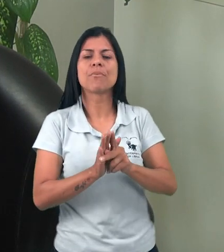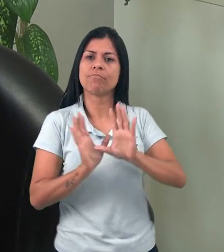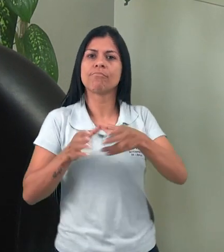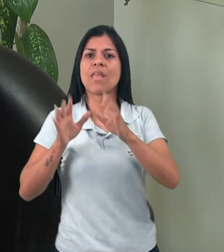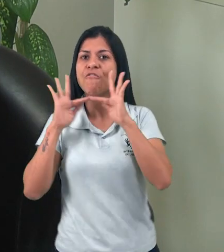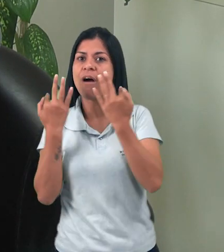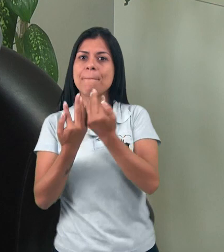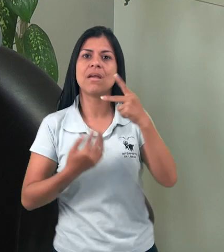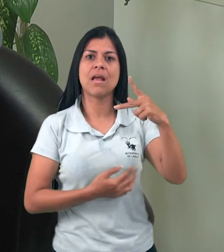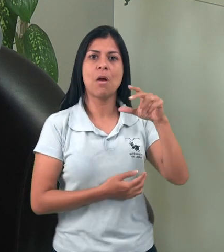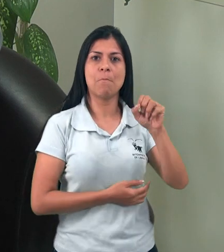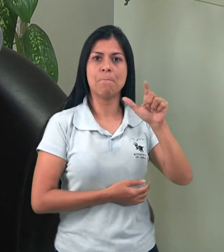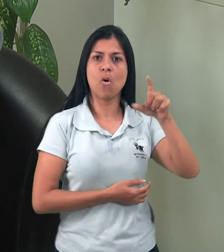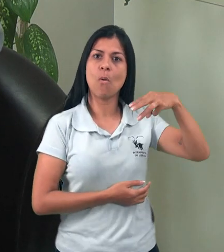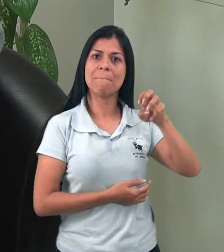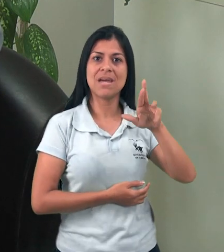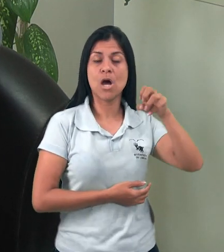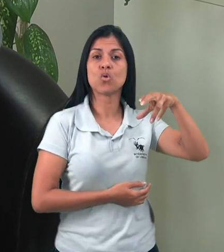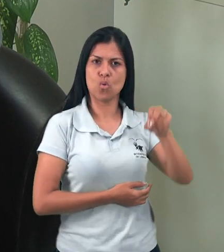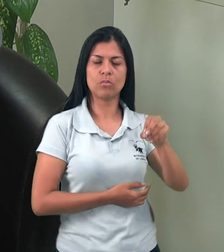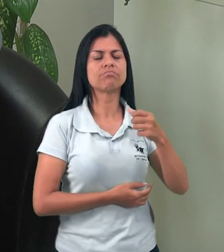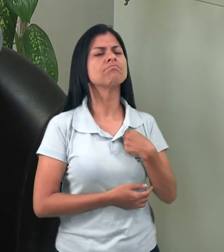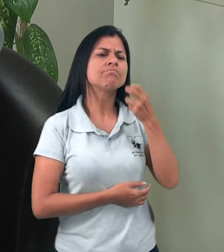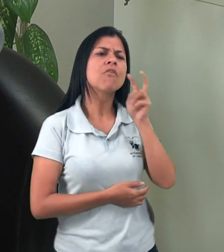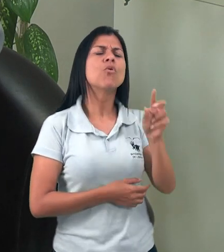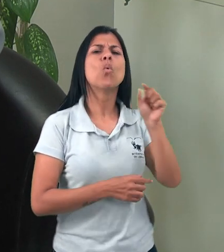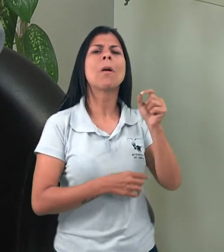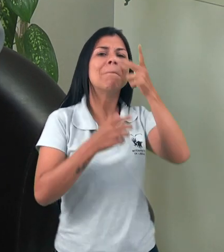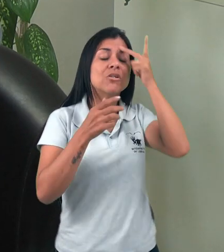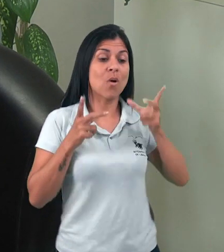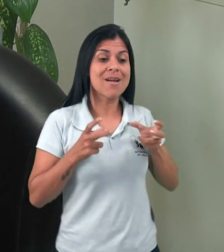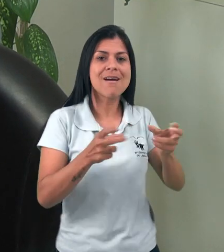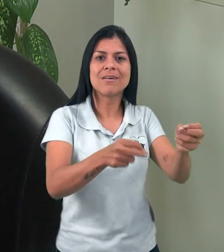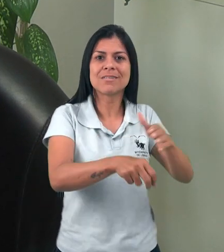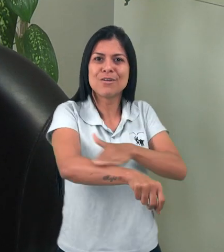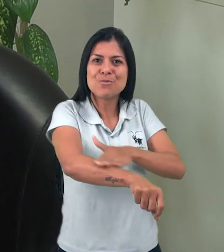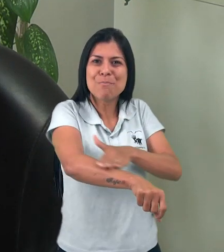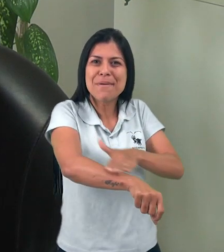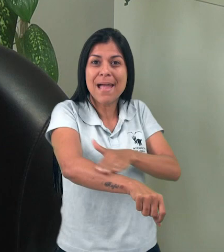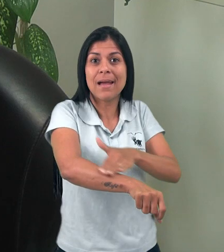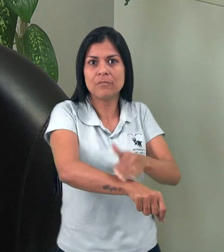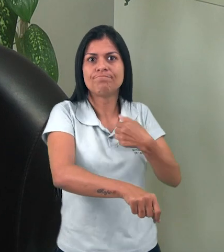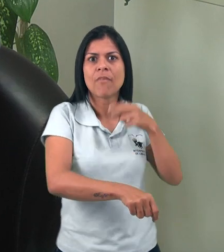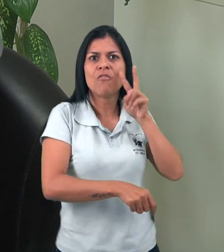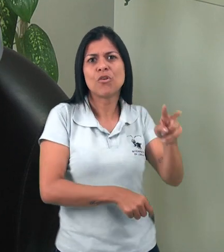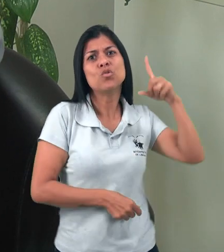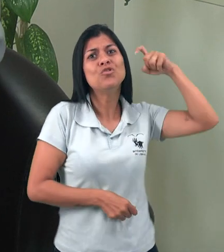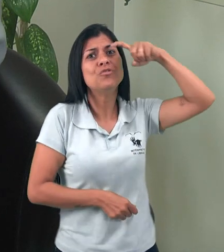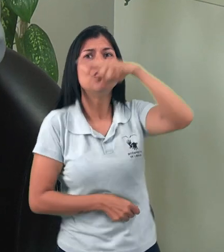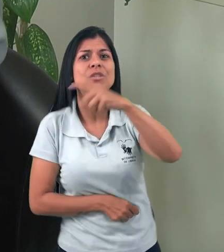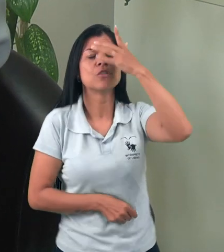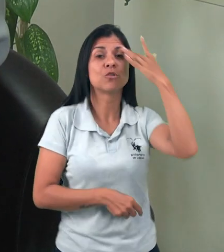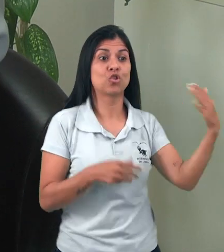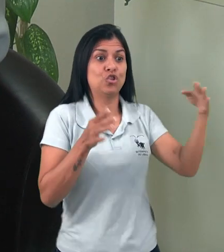E as suas viagens pelo interior, ele percebia um número crescente de câncer de pele e a dificuldade dessas pessoas